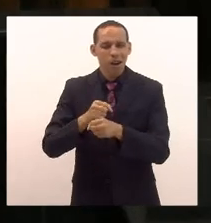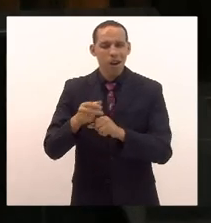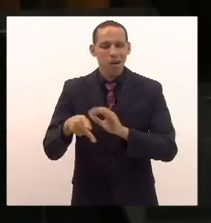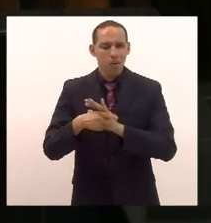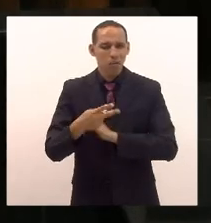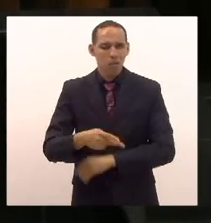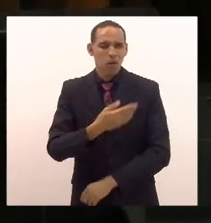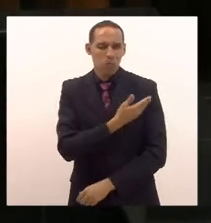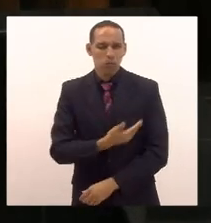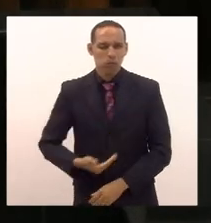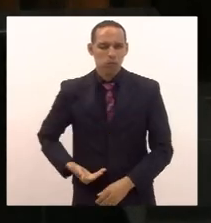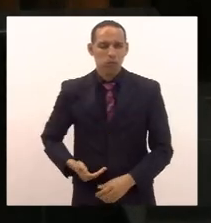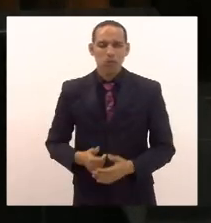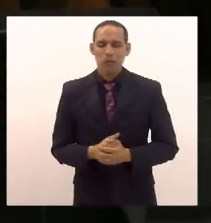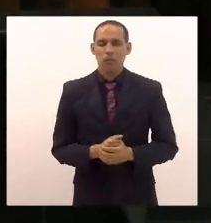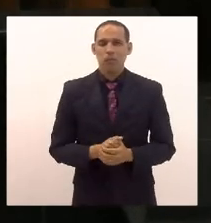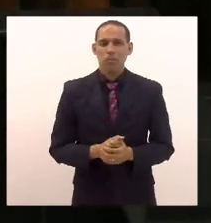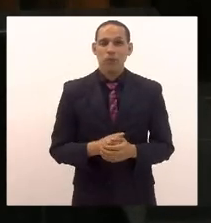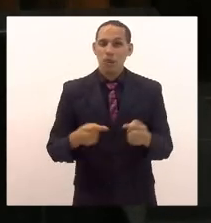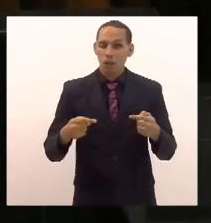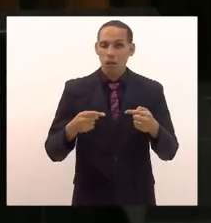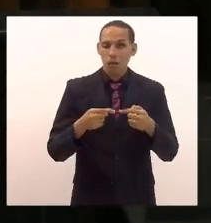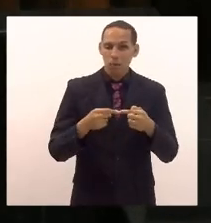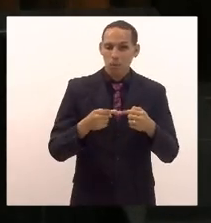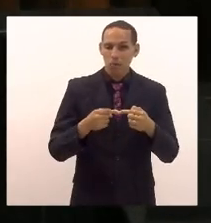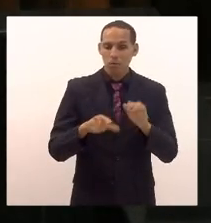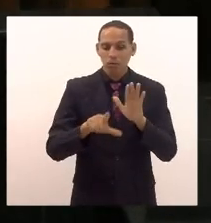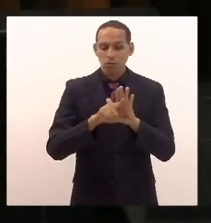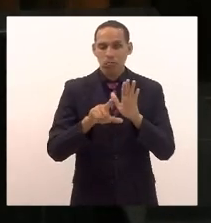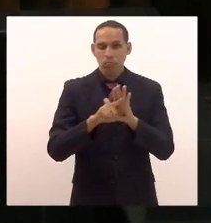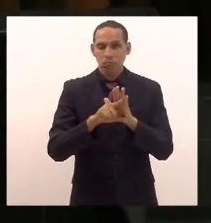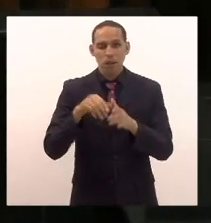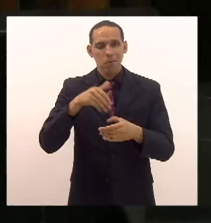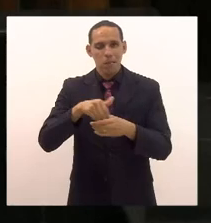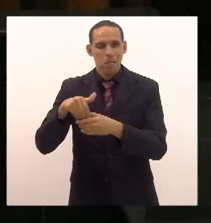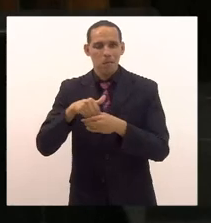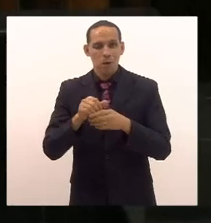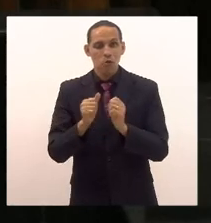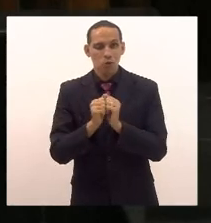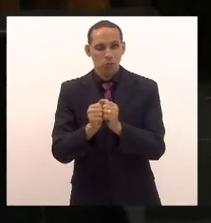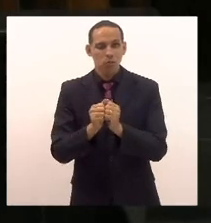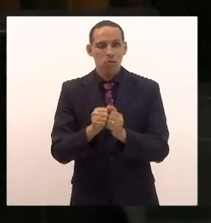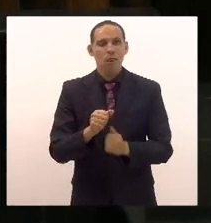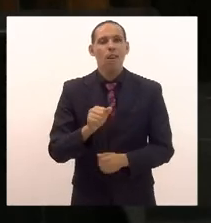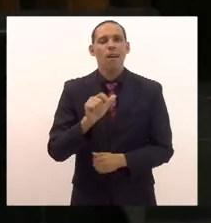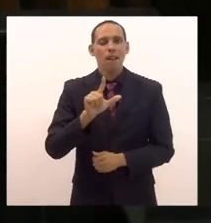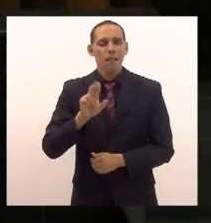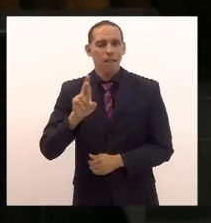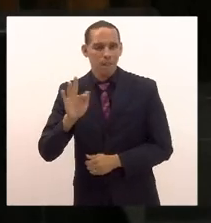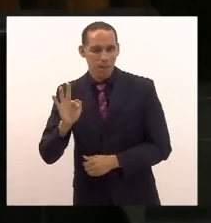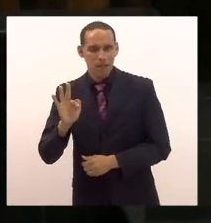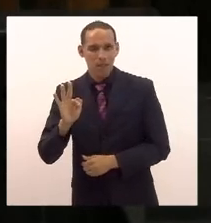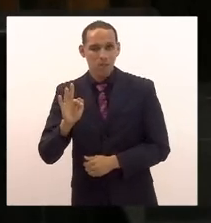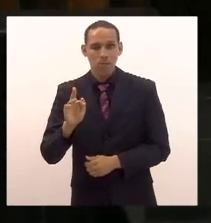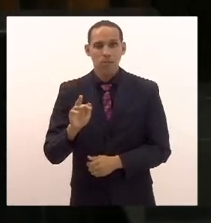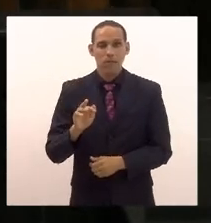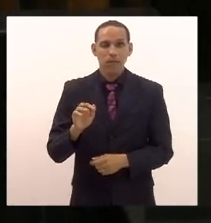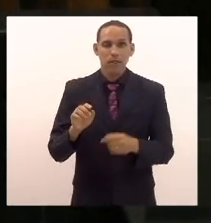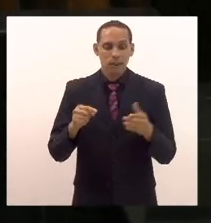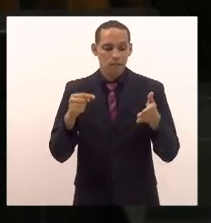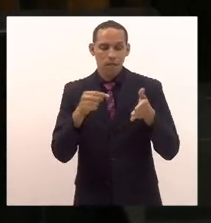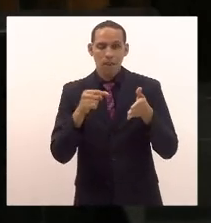combinando a legislação eleitoral com a lrf você só pode fazer refis até